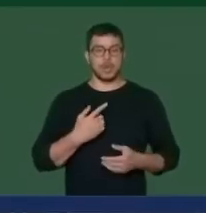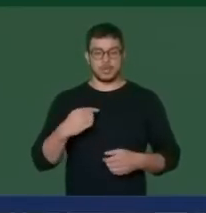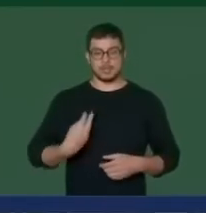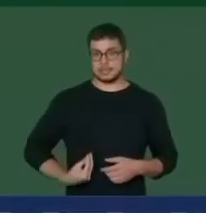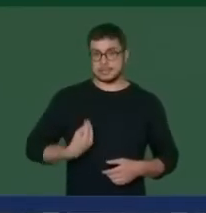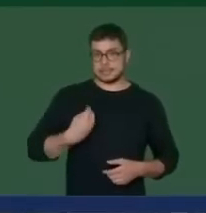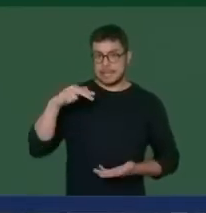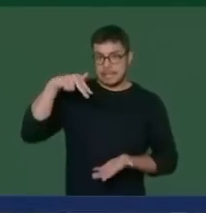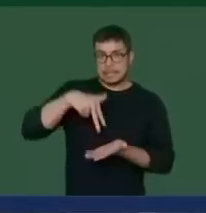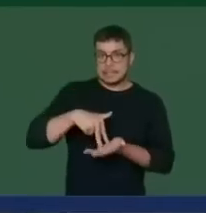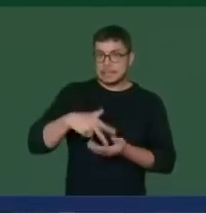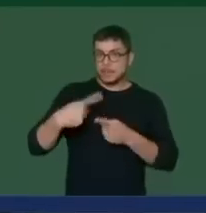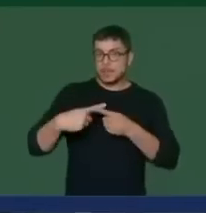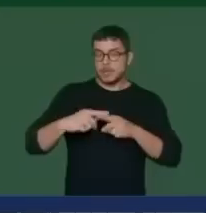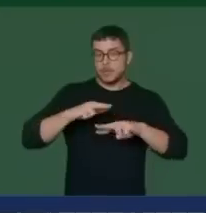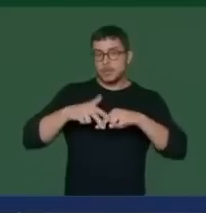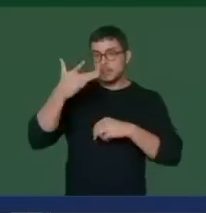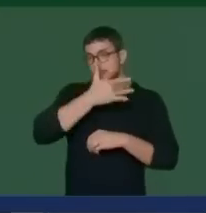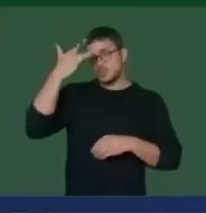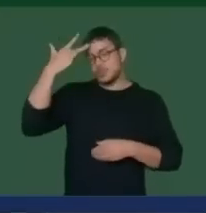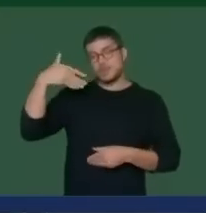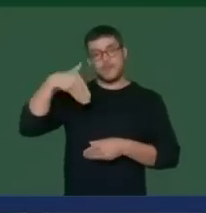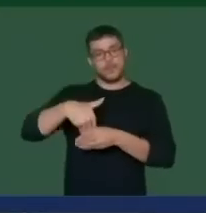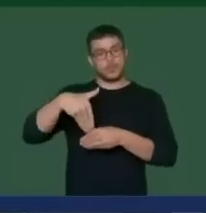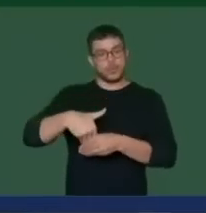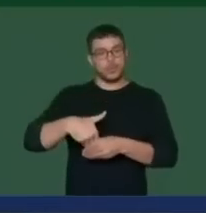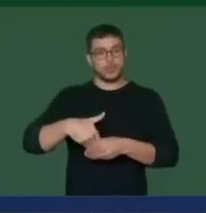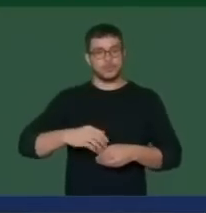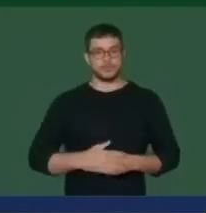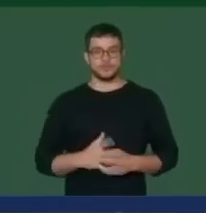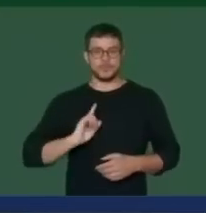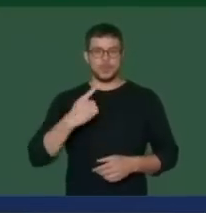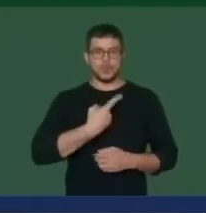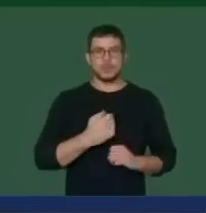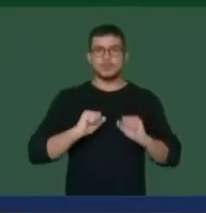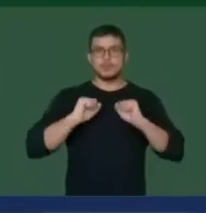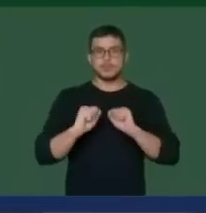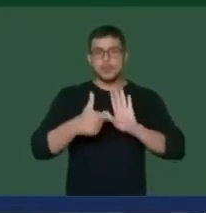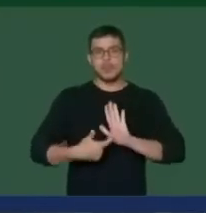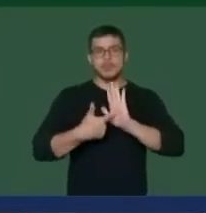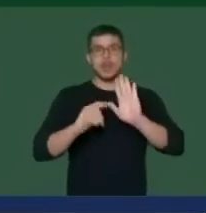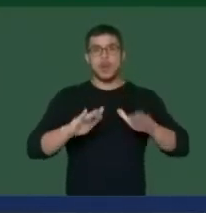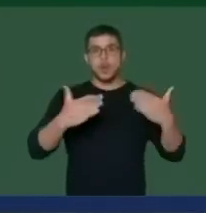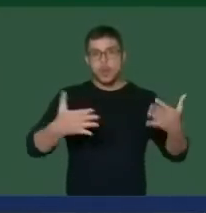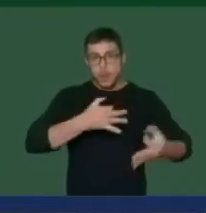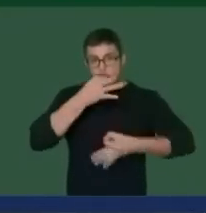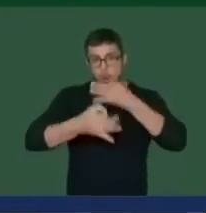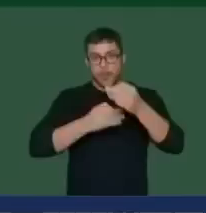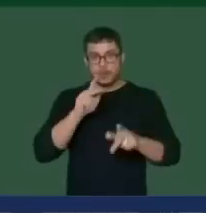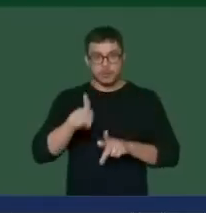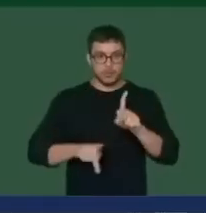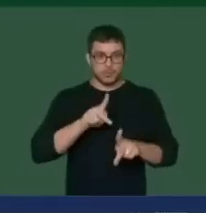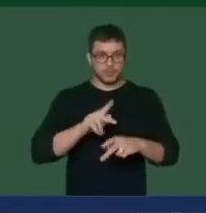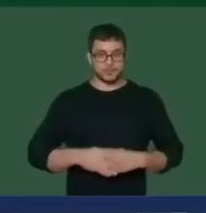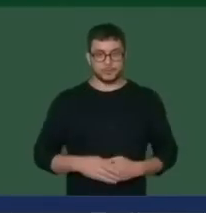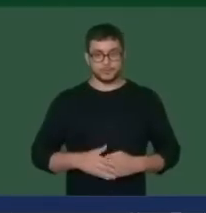votos, da delegação que recebemos para vocalizar o pensamento do nosso eleitorado. Portanto, é